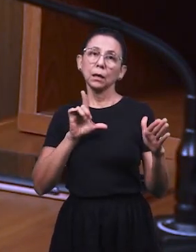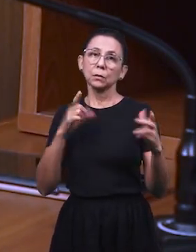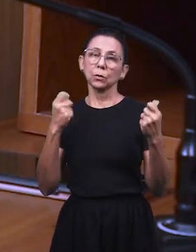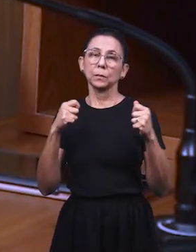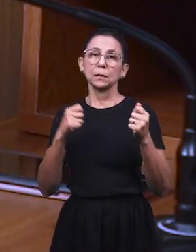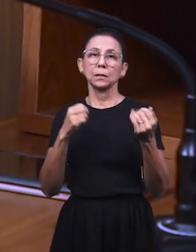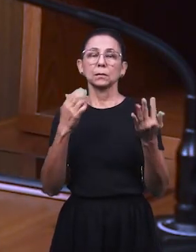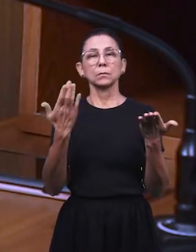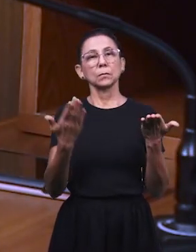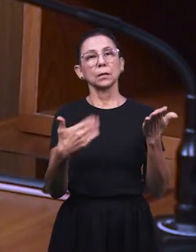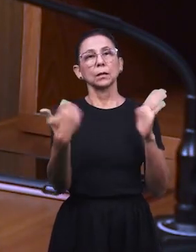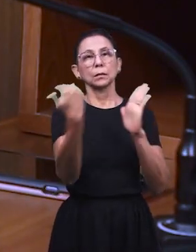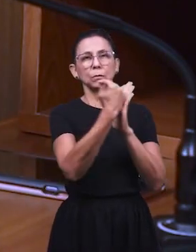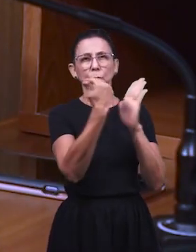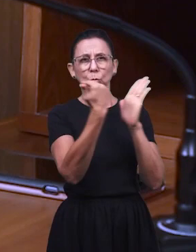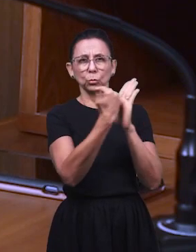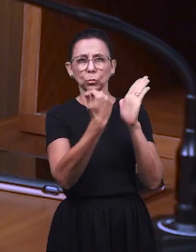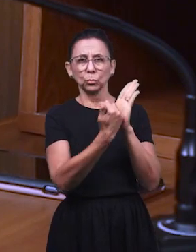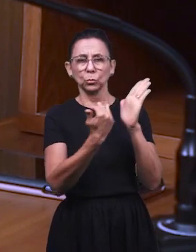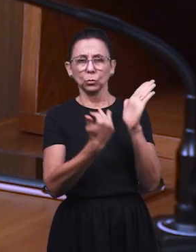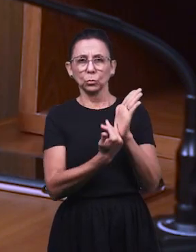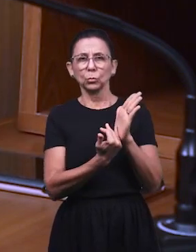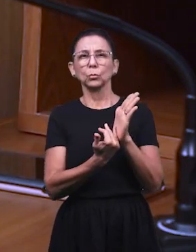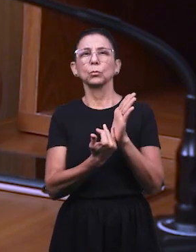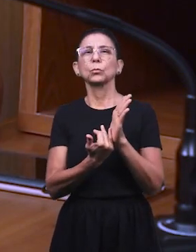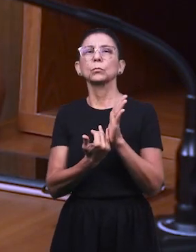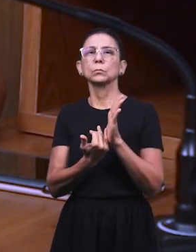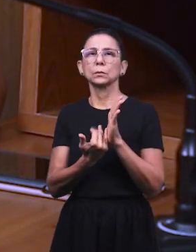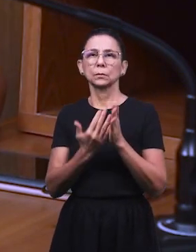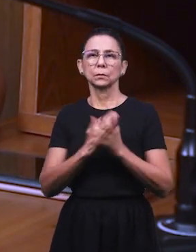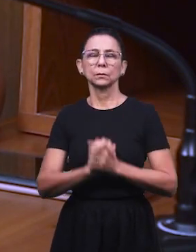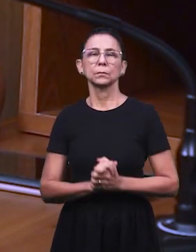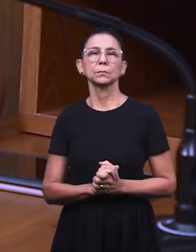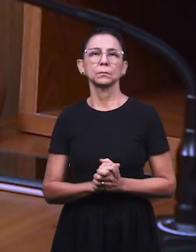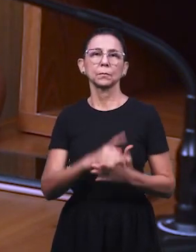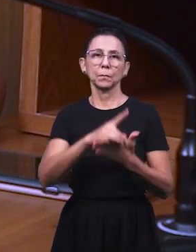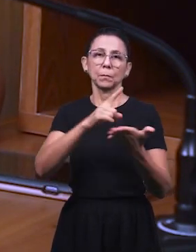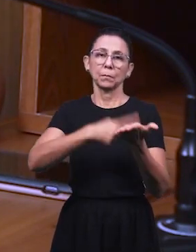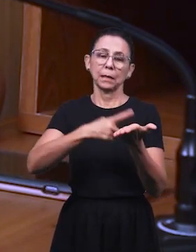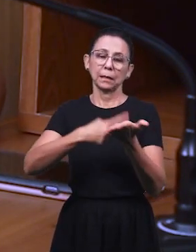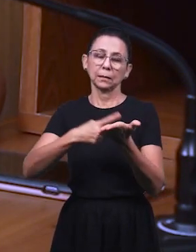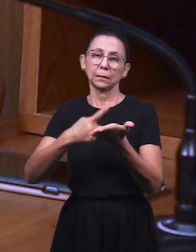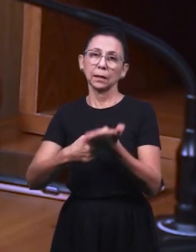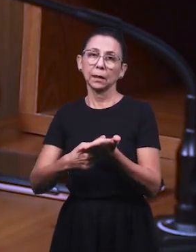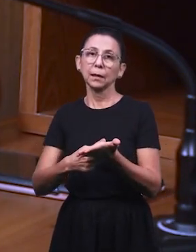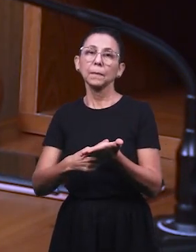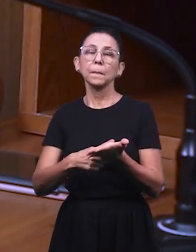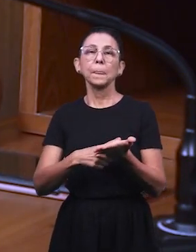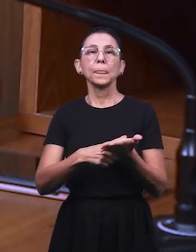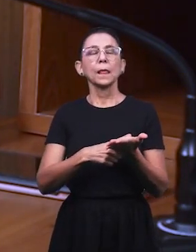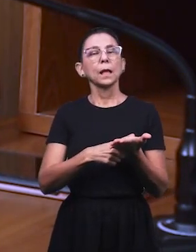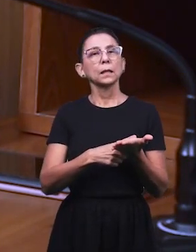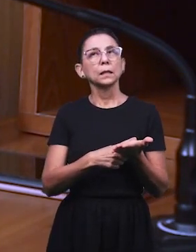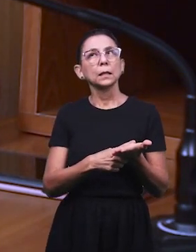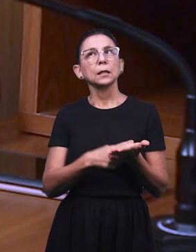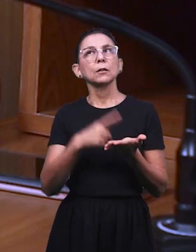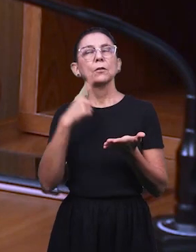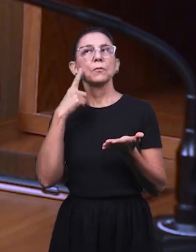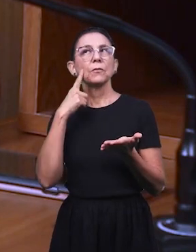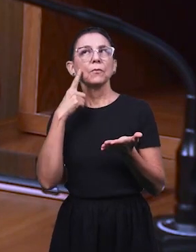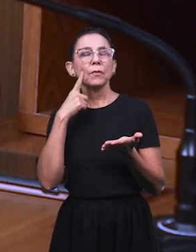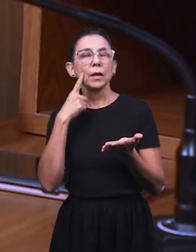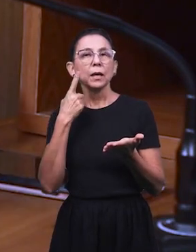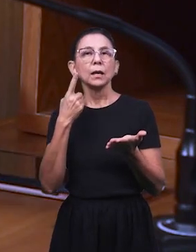toda a programação já, né, meio que reservada, para ter o conteúdo, para depois